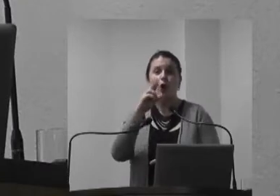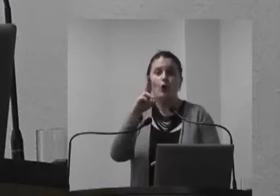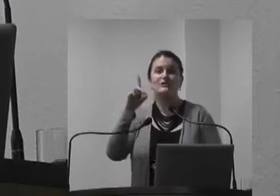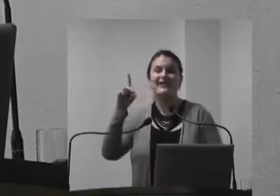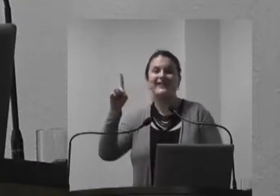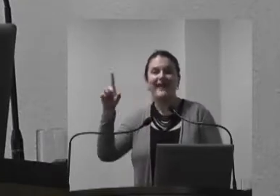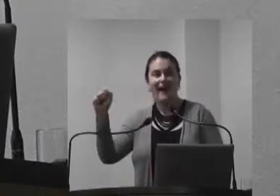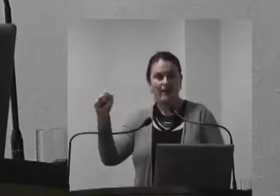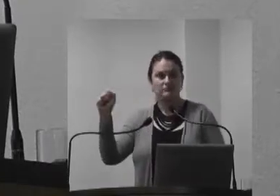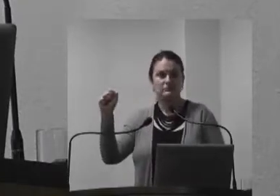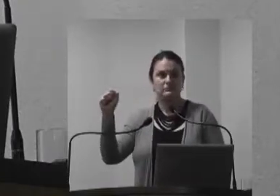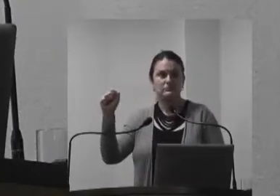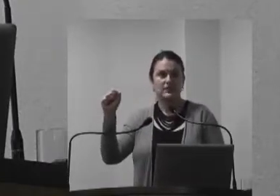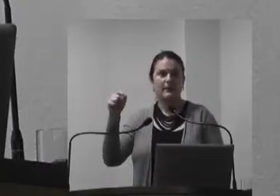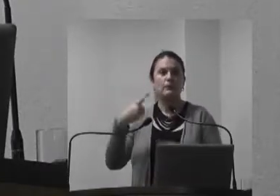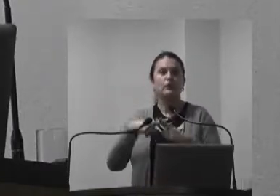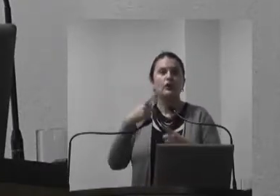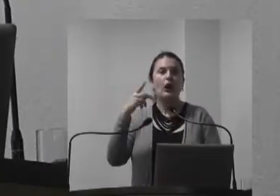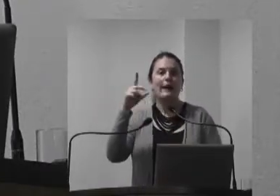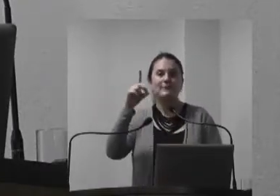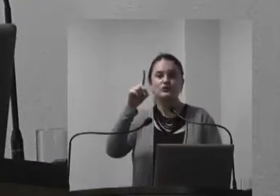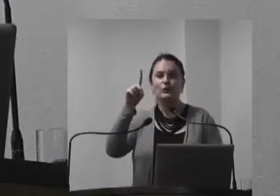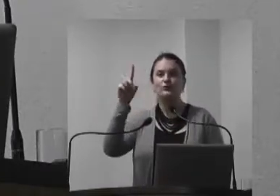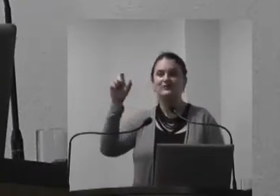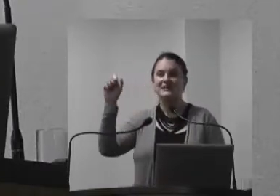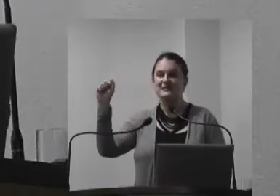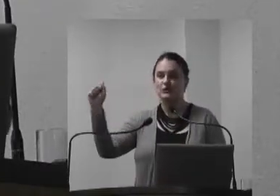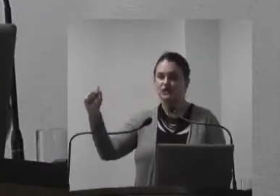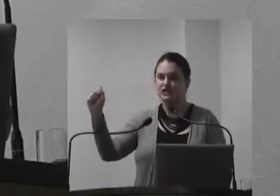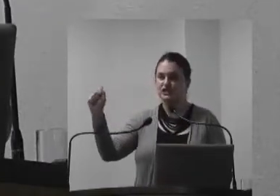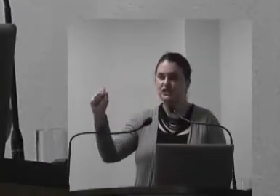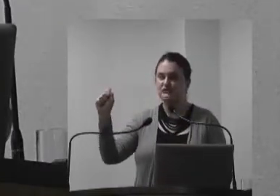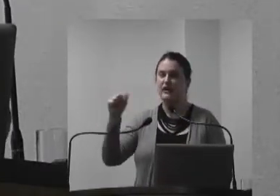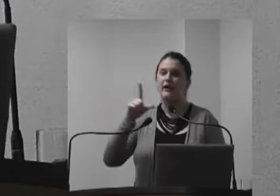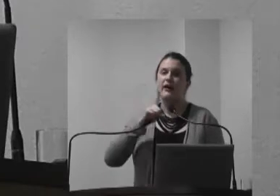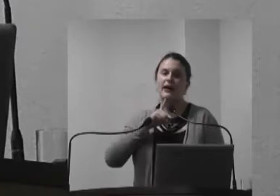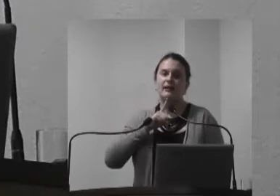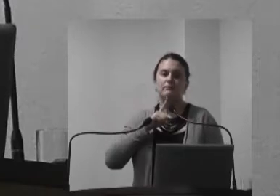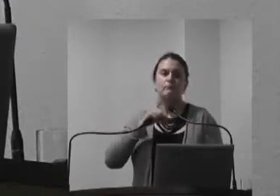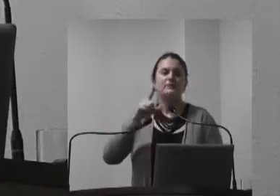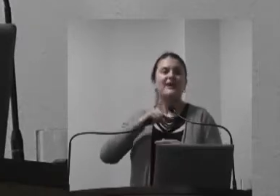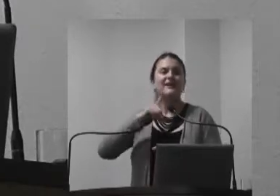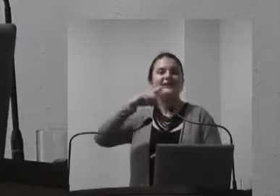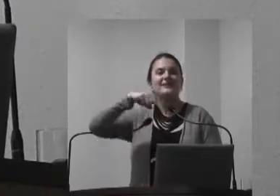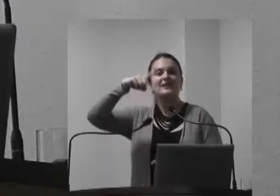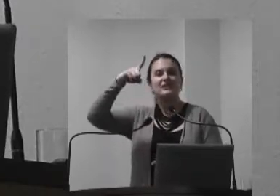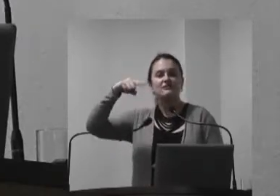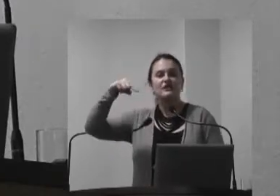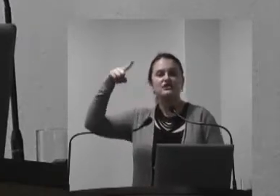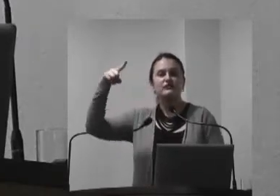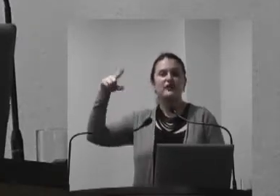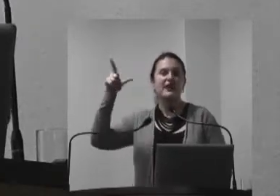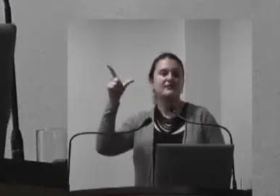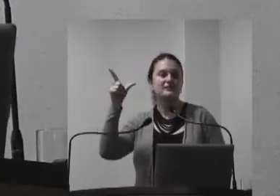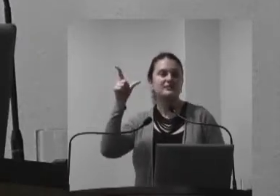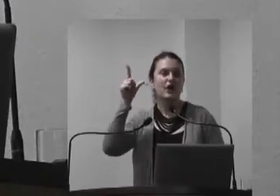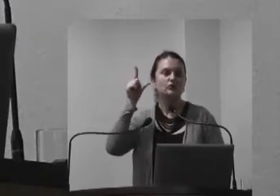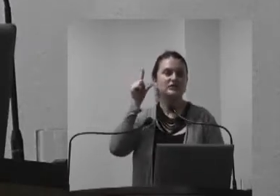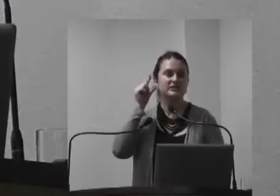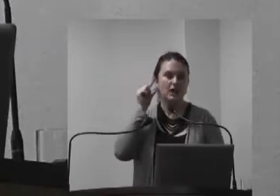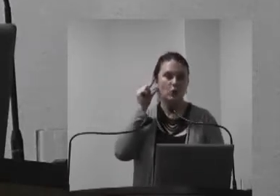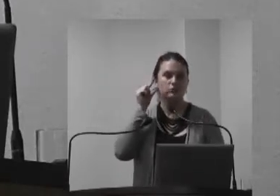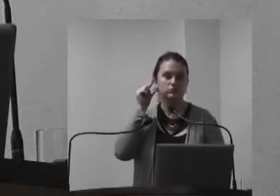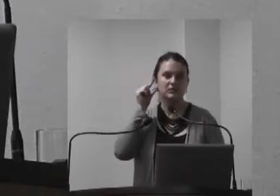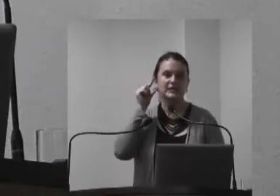surdo ou se é DA, né? Porque a pessoa com deficiência auditiva, ela tem níveis diferentes